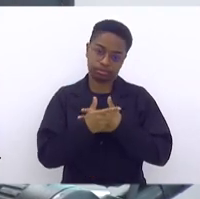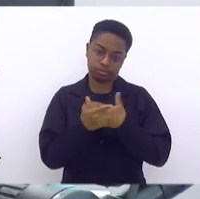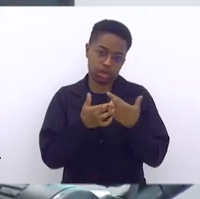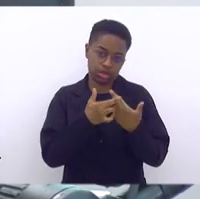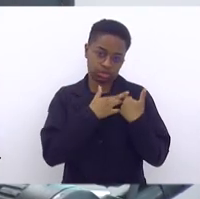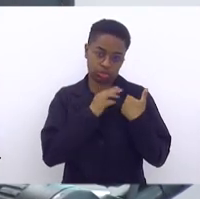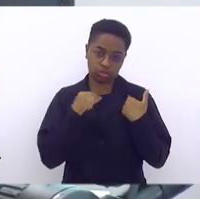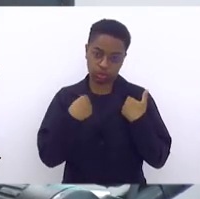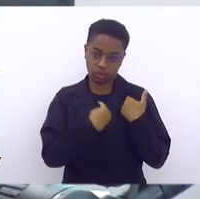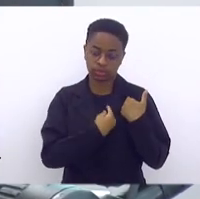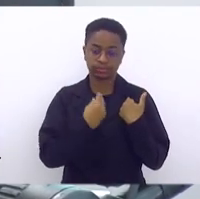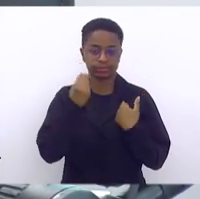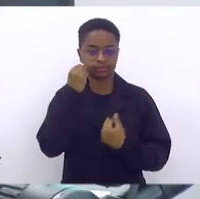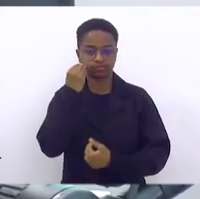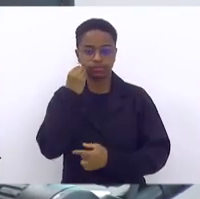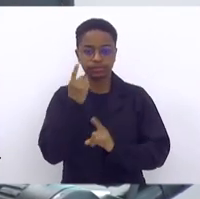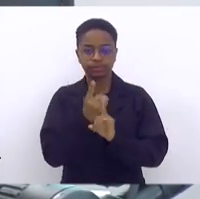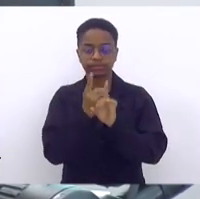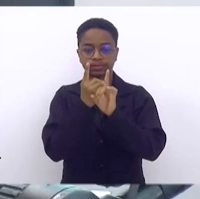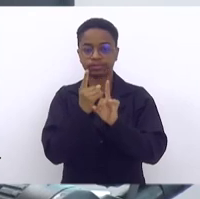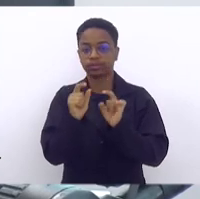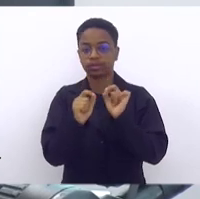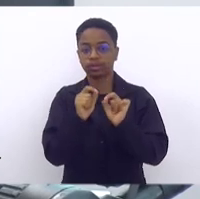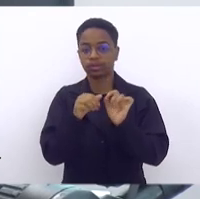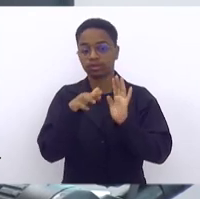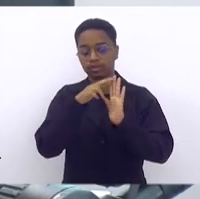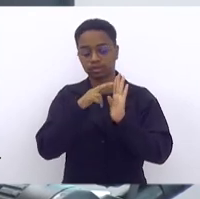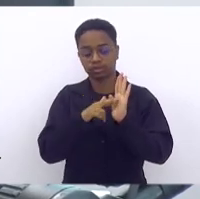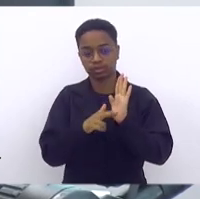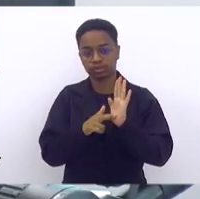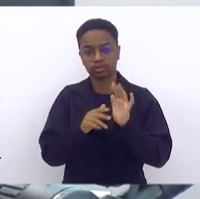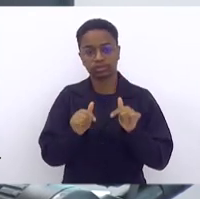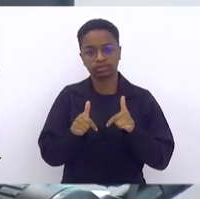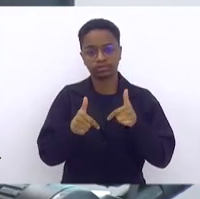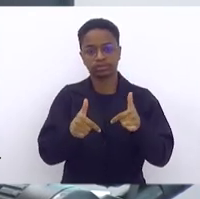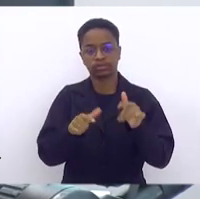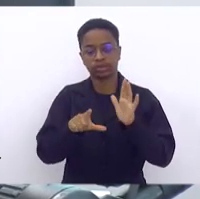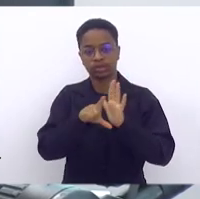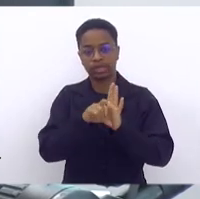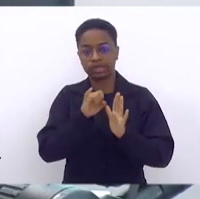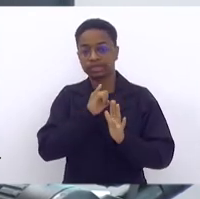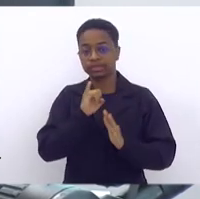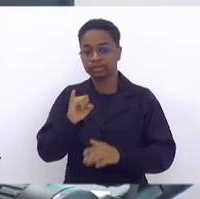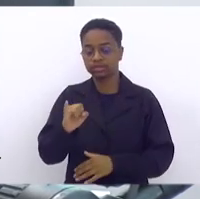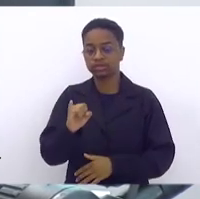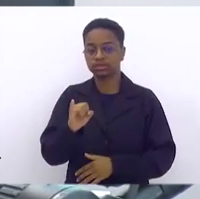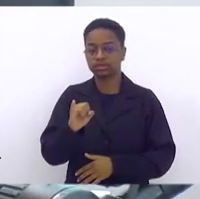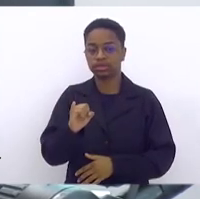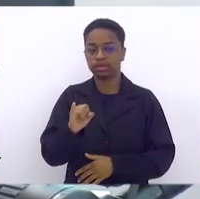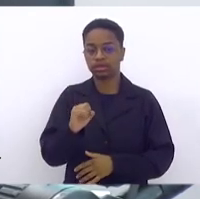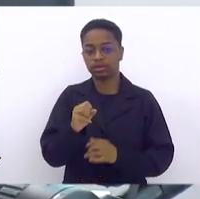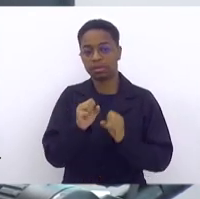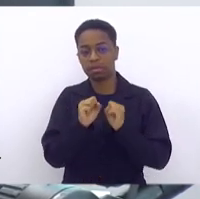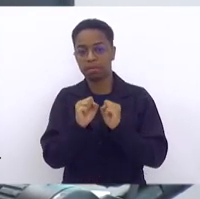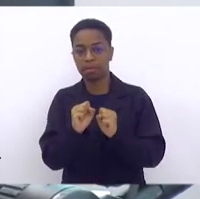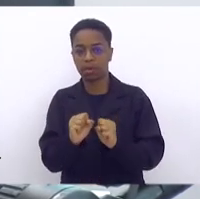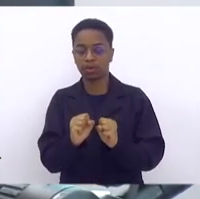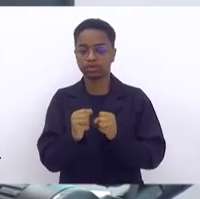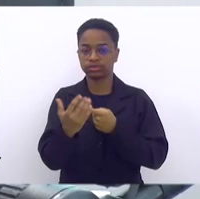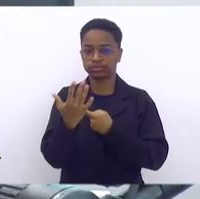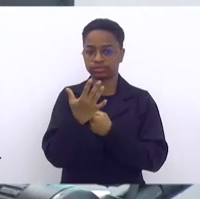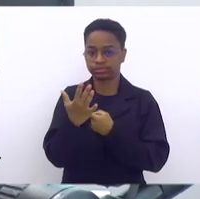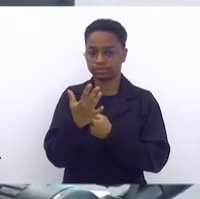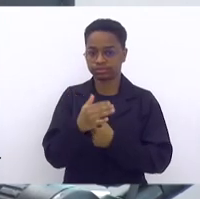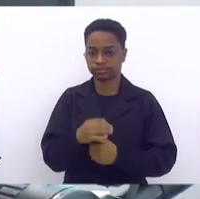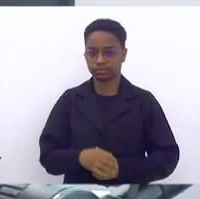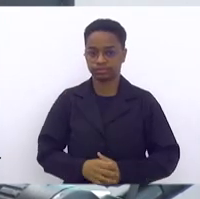gente buscar exatamente a regulamentação das leis que, direta ou indiretamente, possam estar nos